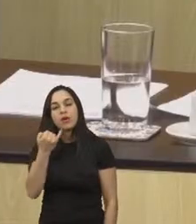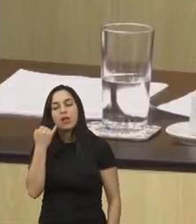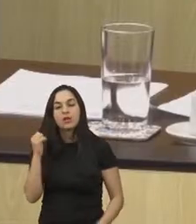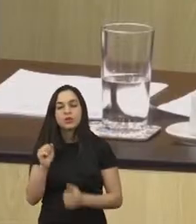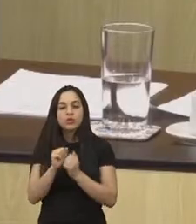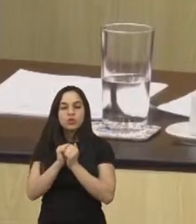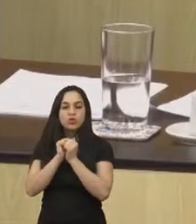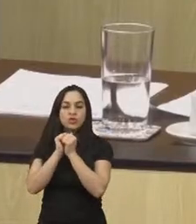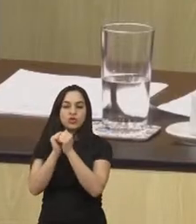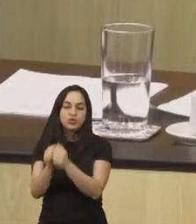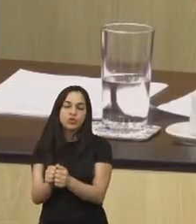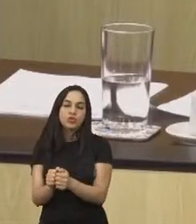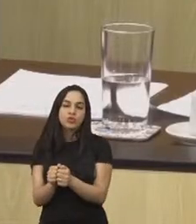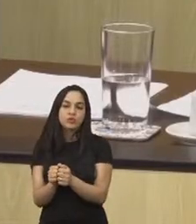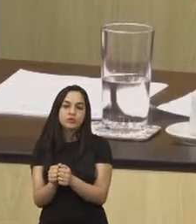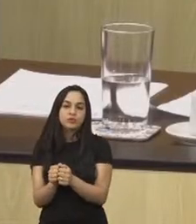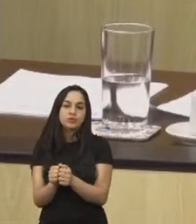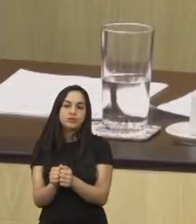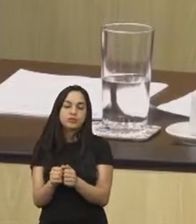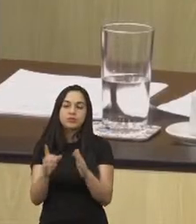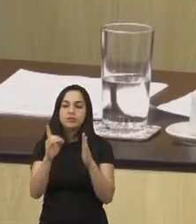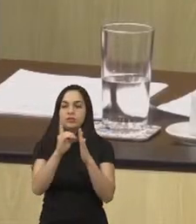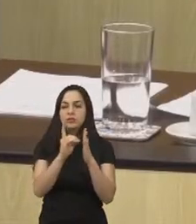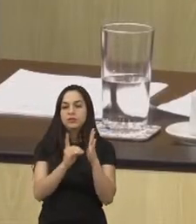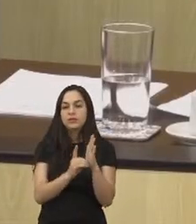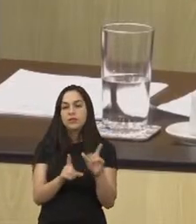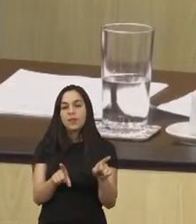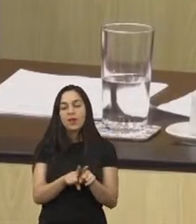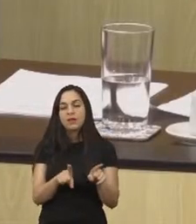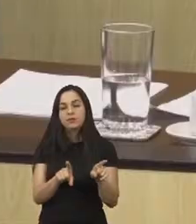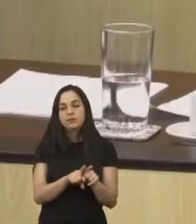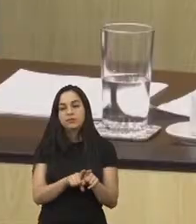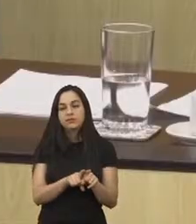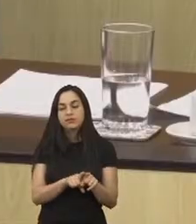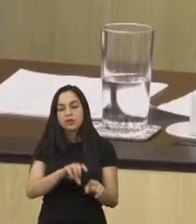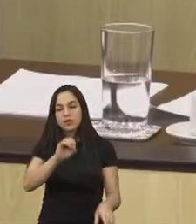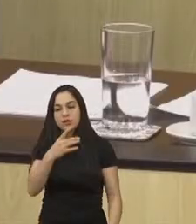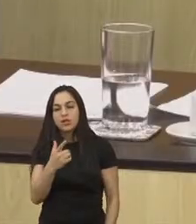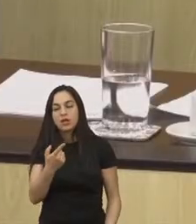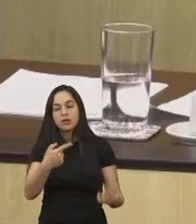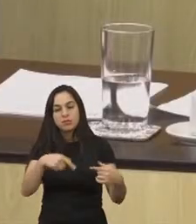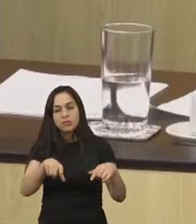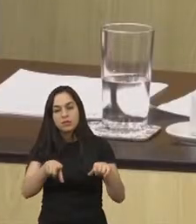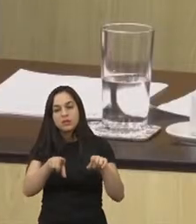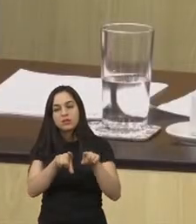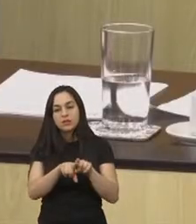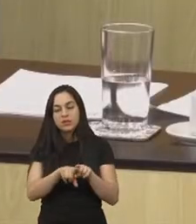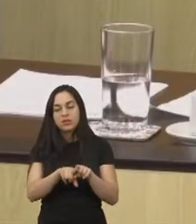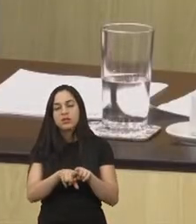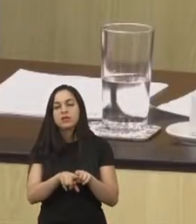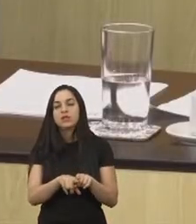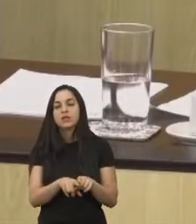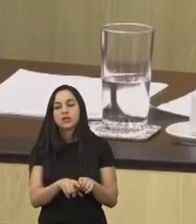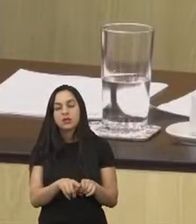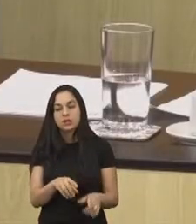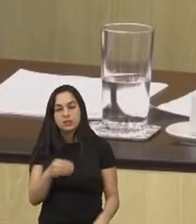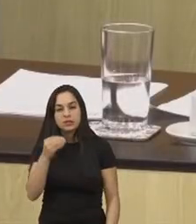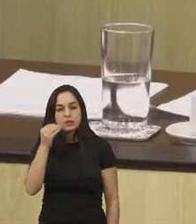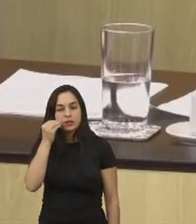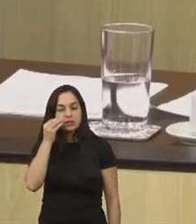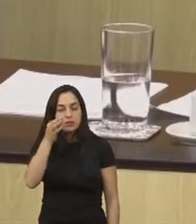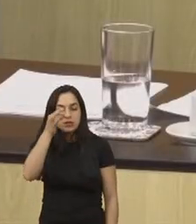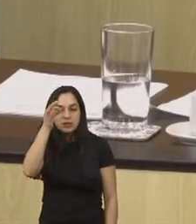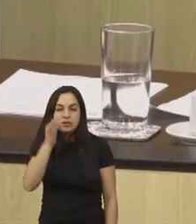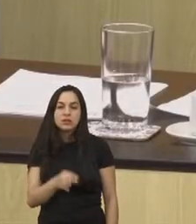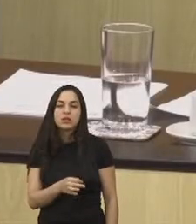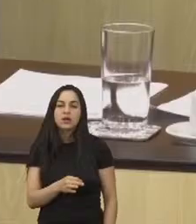a aplicação do referido decreto e a efetivação das parcerias nele previstas, a fim de garantir que os